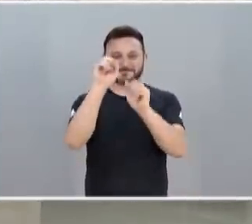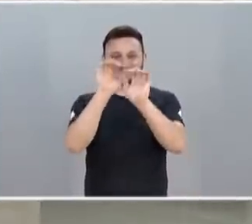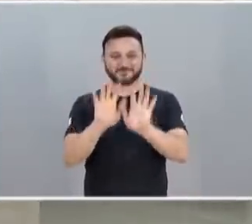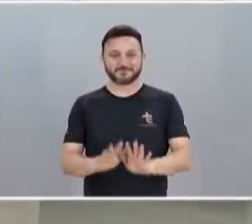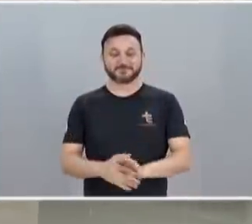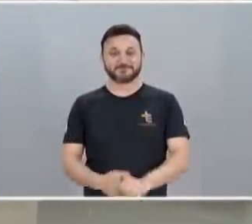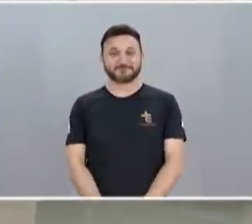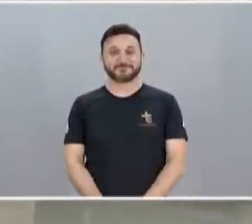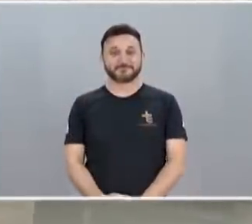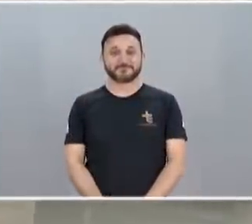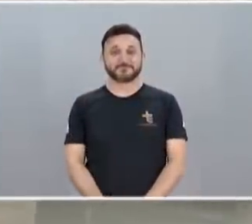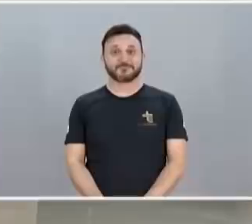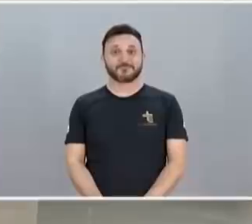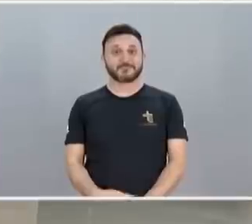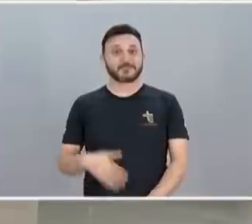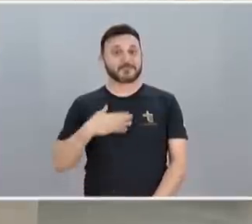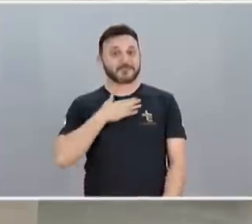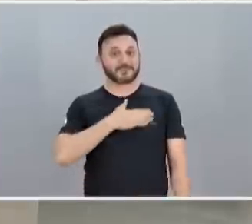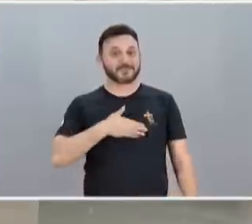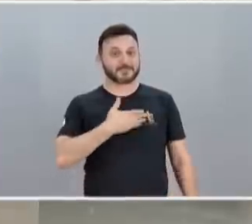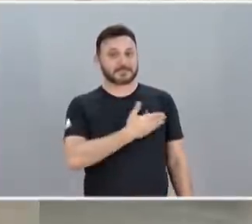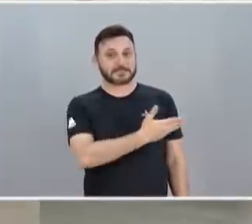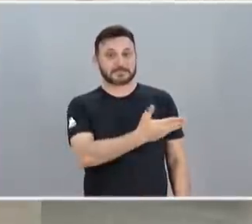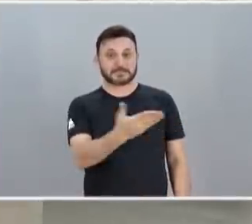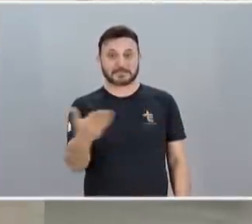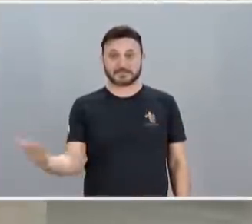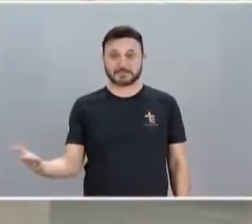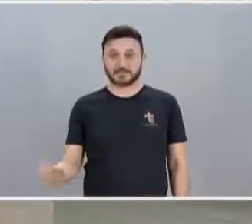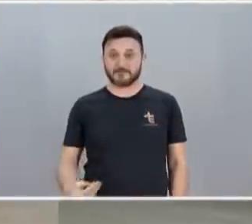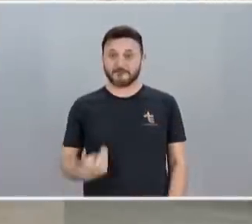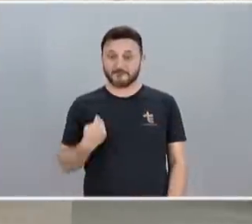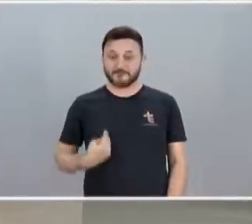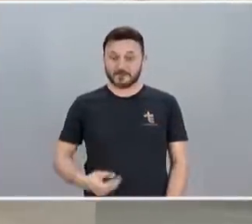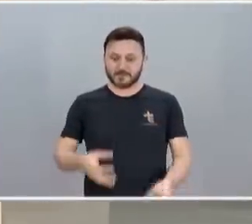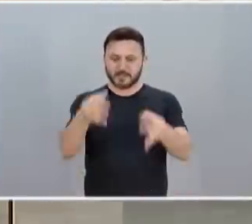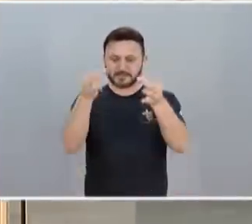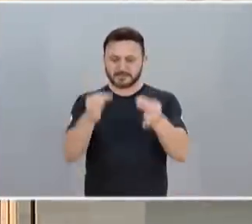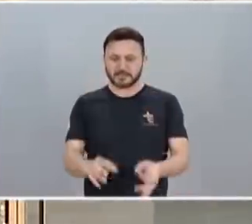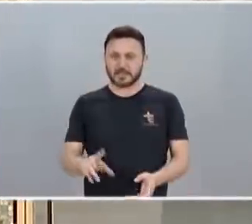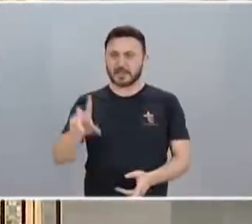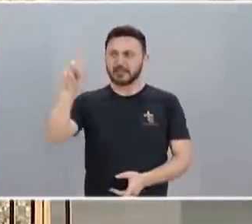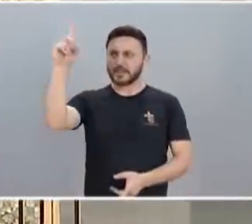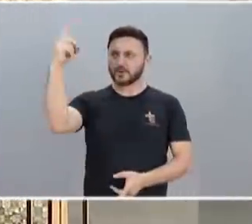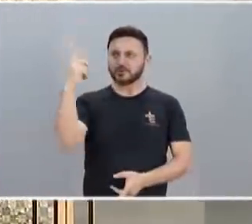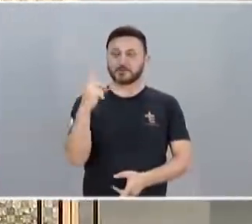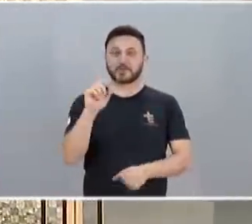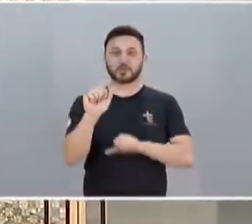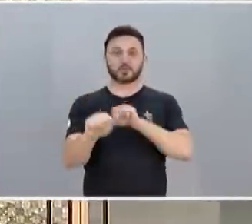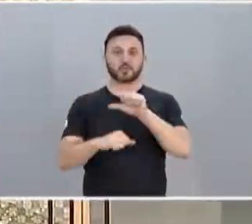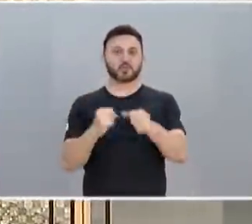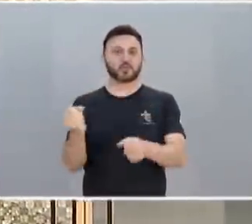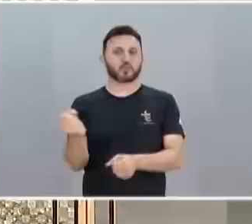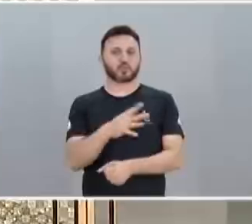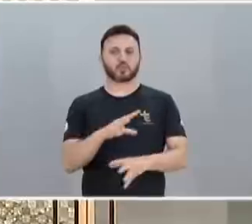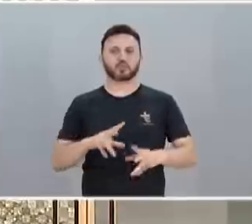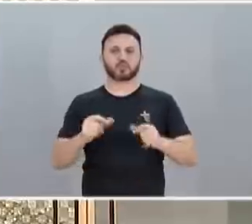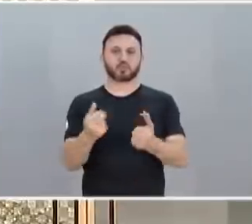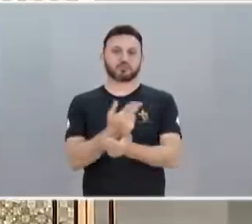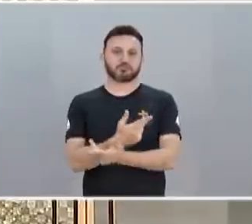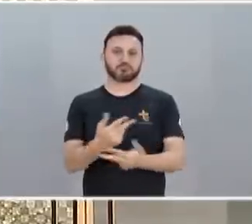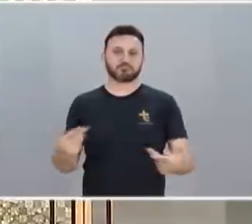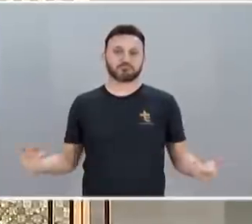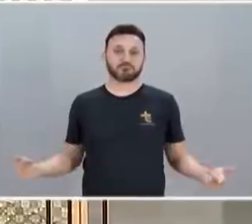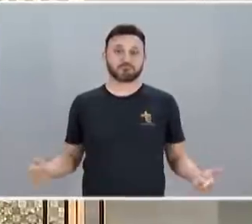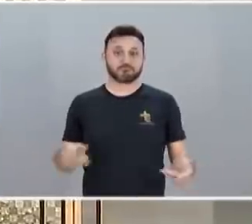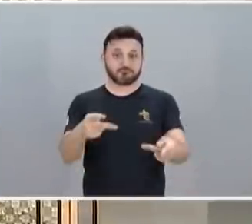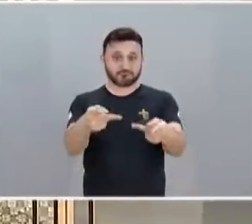coisas. Filhos e filhas, é nessa certeza que Deus faz nova todas as coisas, que eu